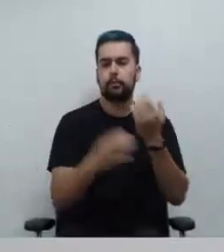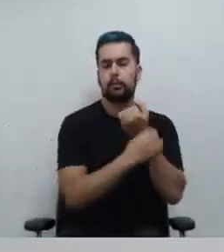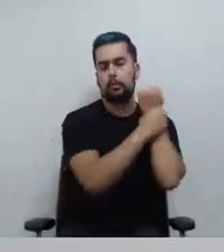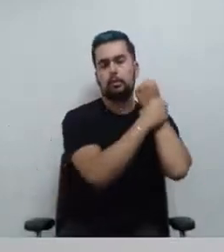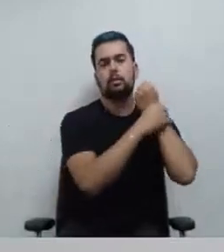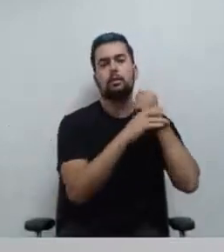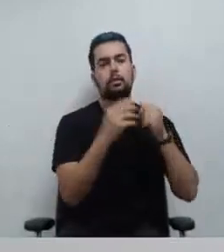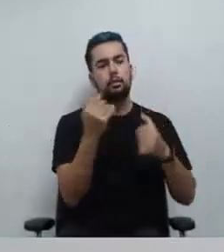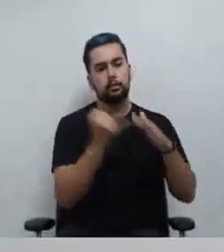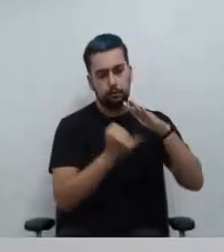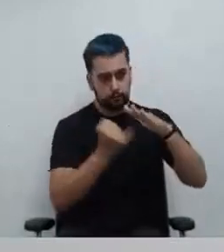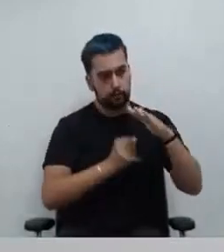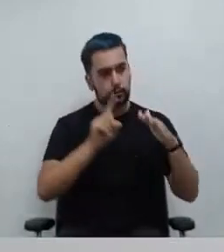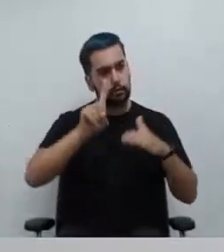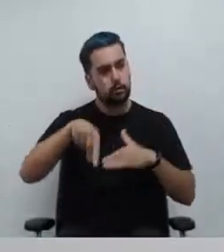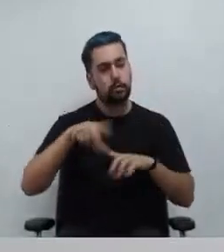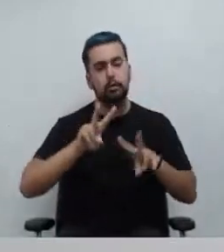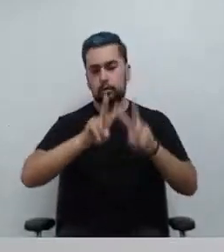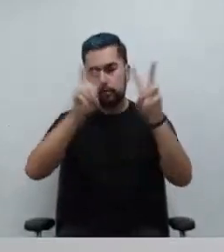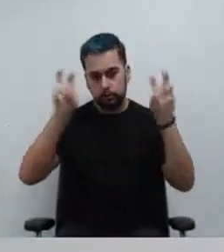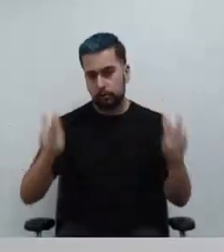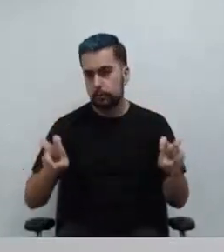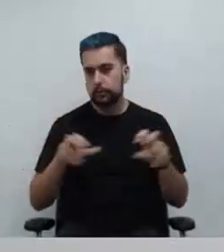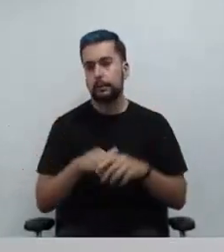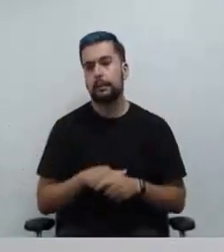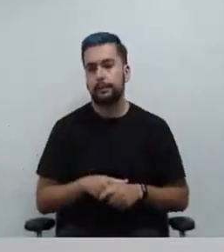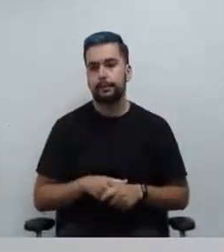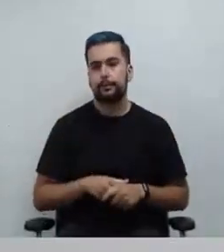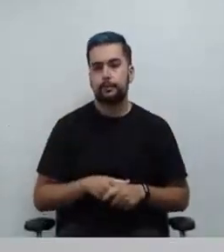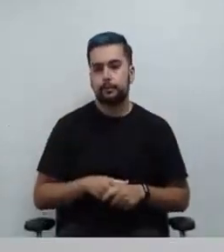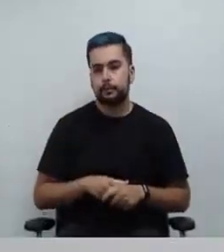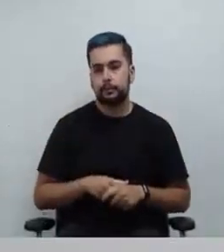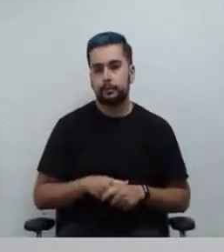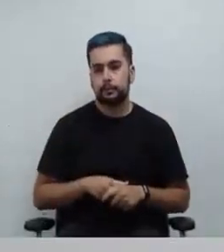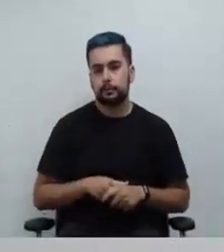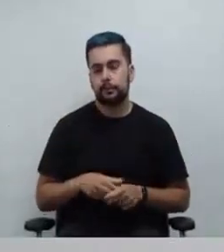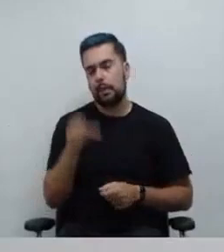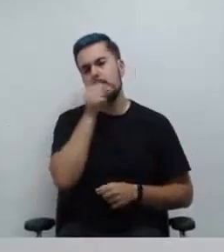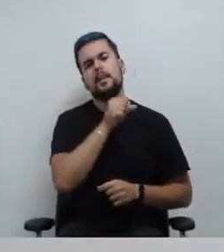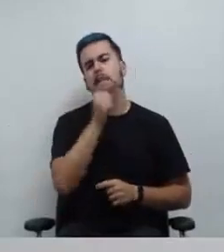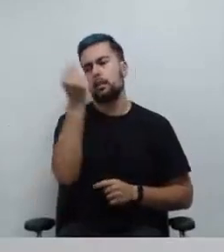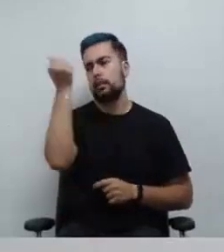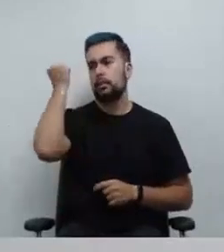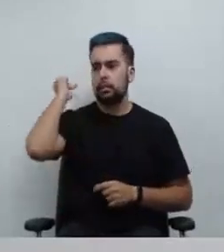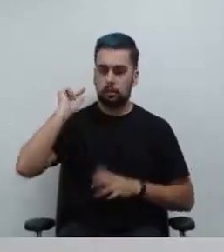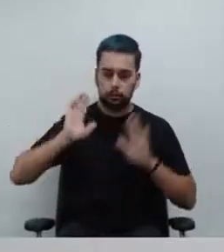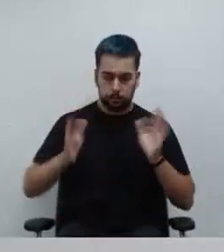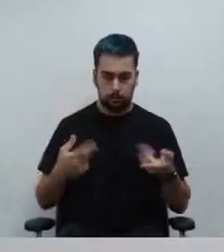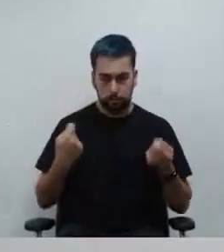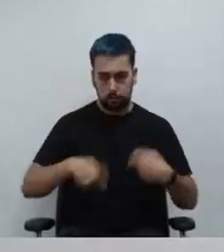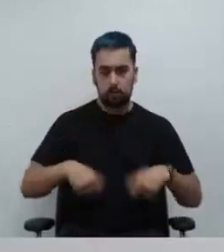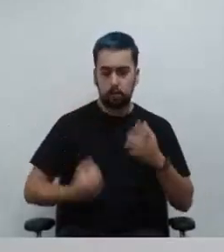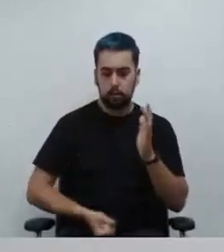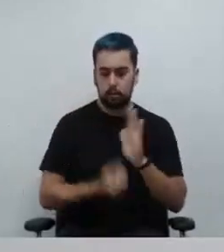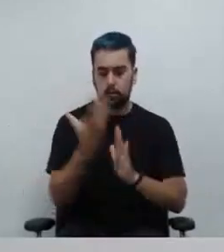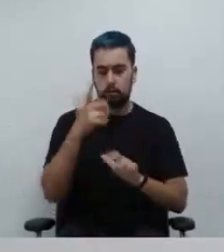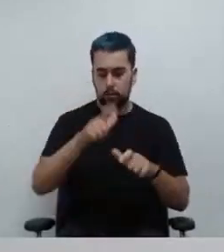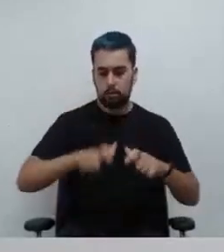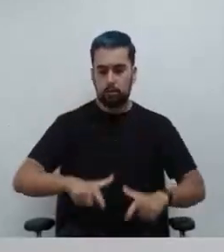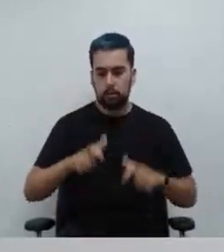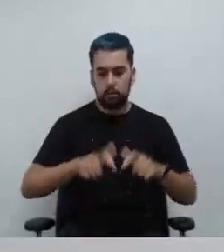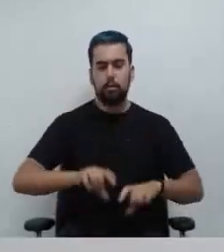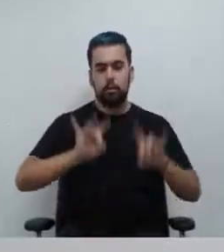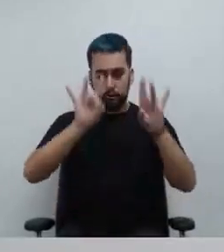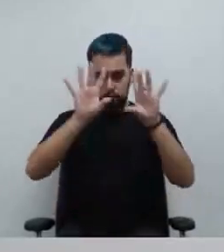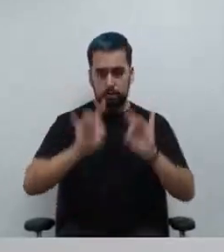institucional é um assunto, talvez enverede mesmo a necessidade da criação de um espaço